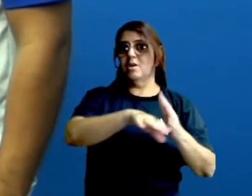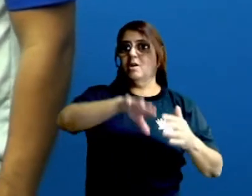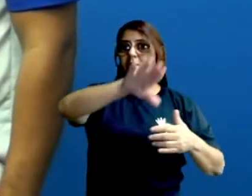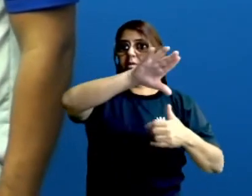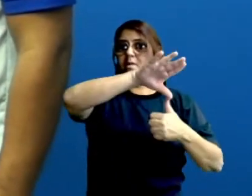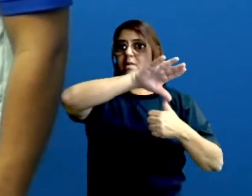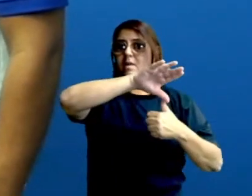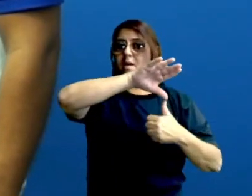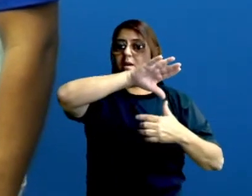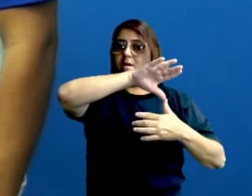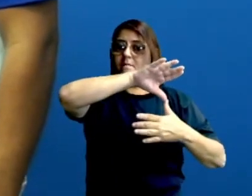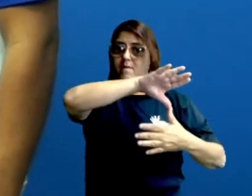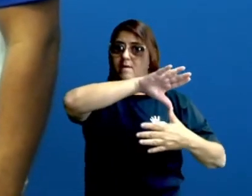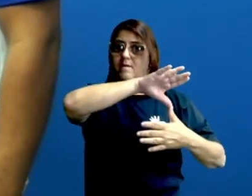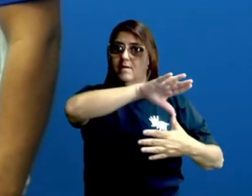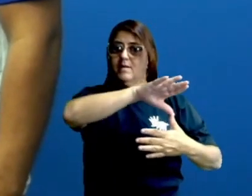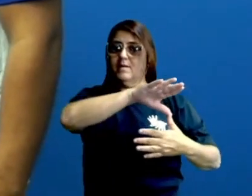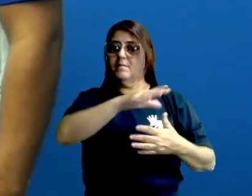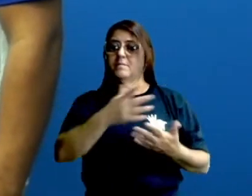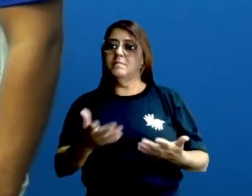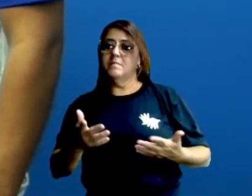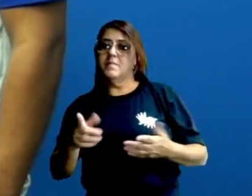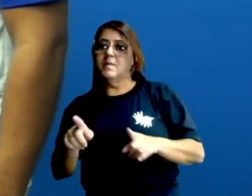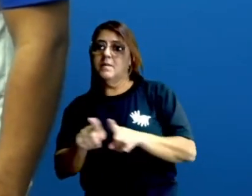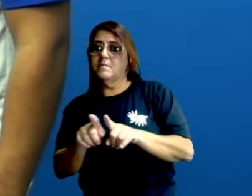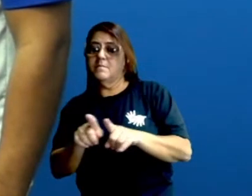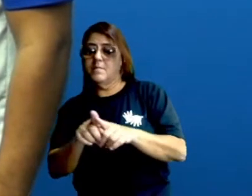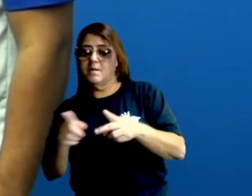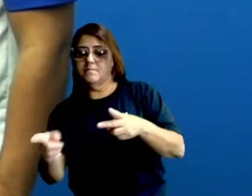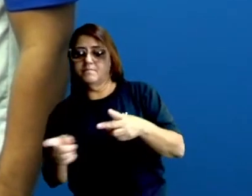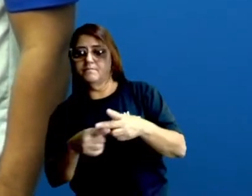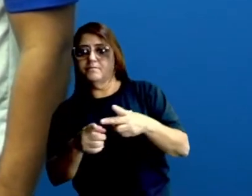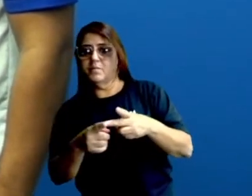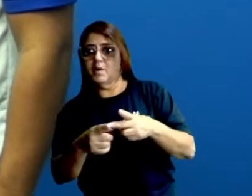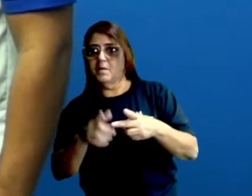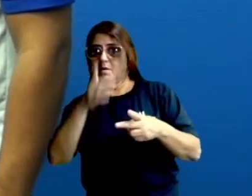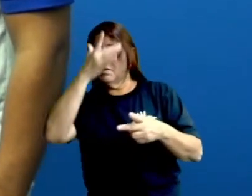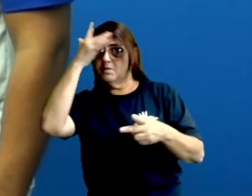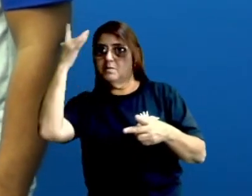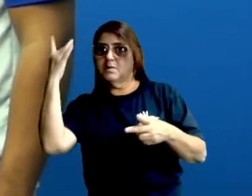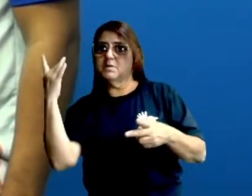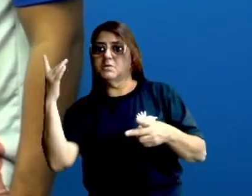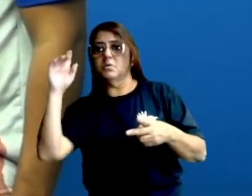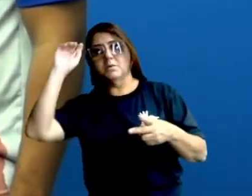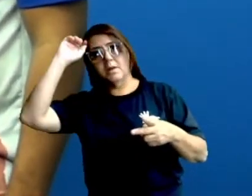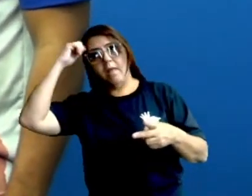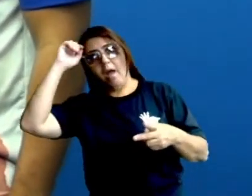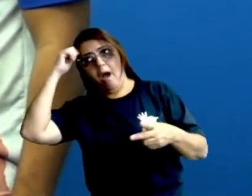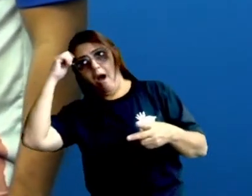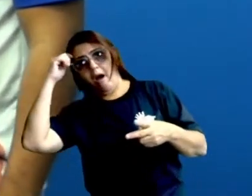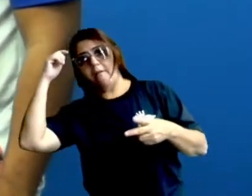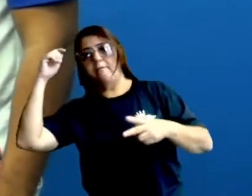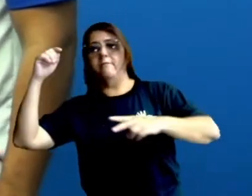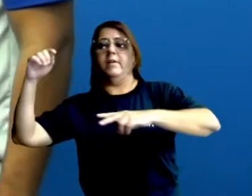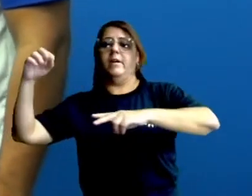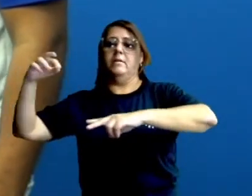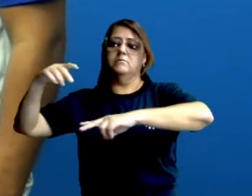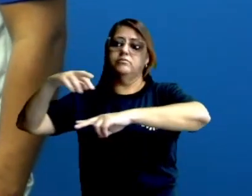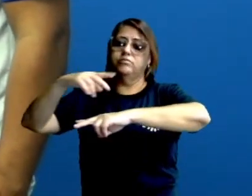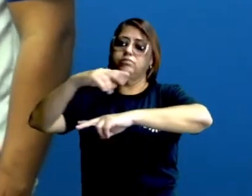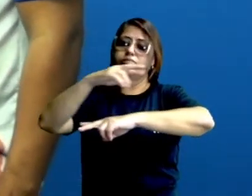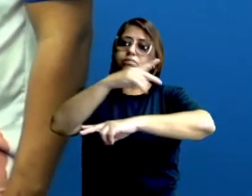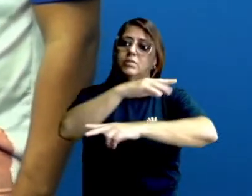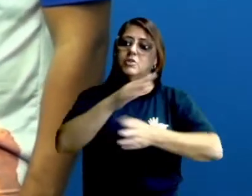teoria das embarcações, né? Da onde os homens eles saem de África, né? Da Austrália, ali daquela